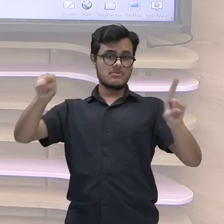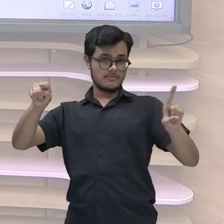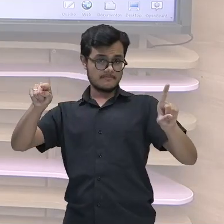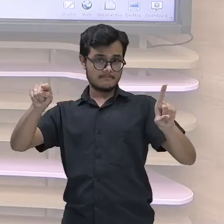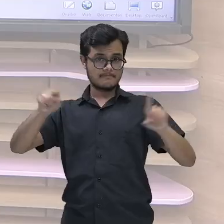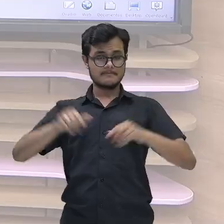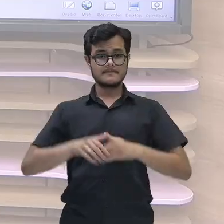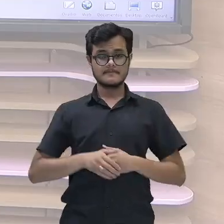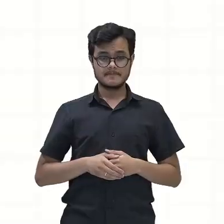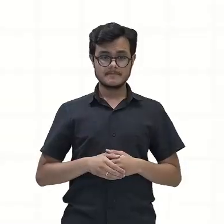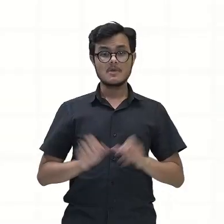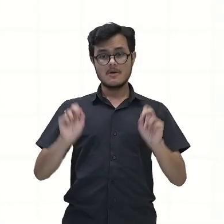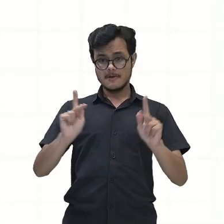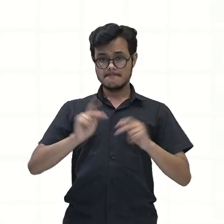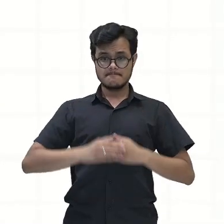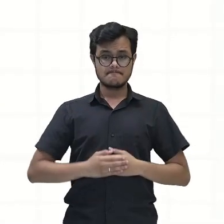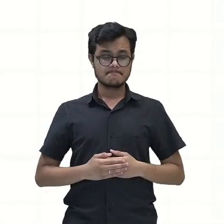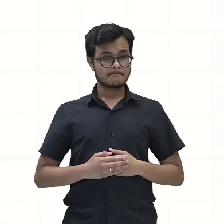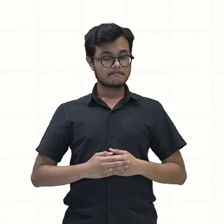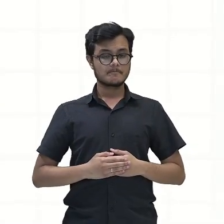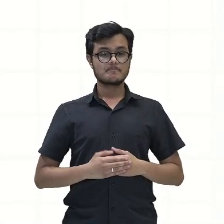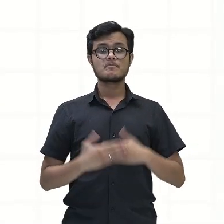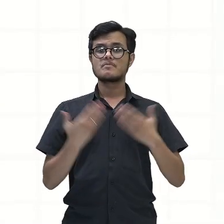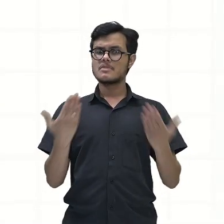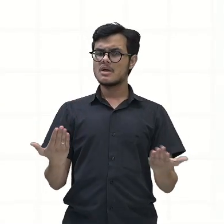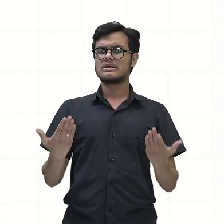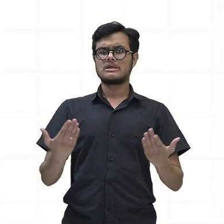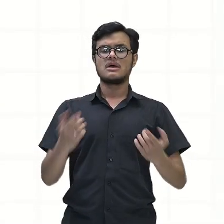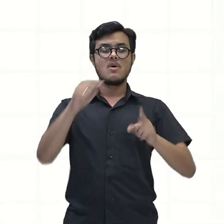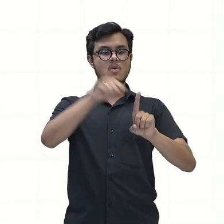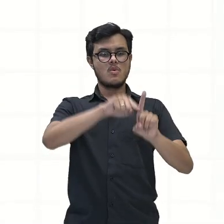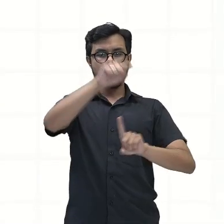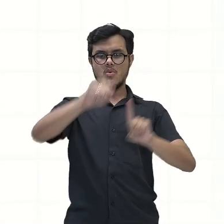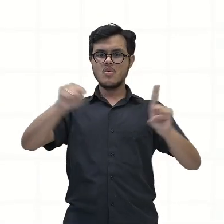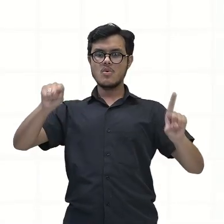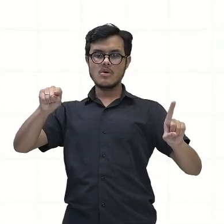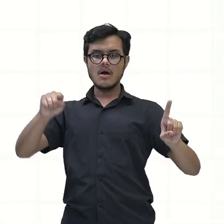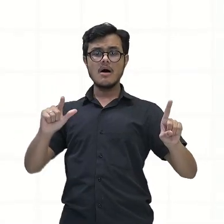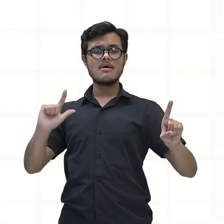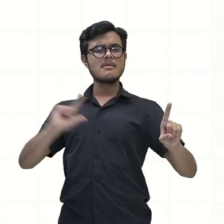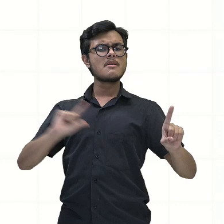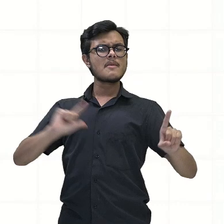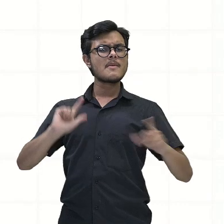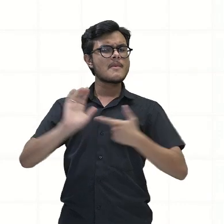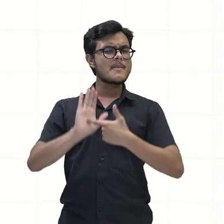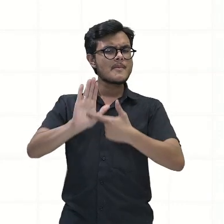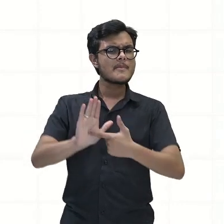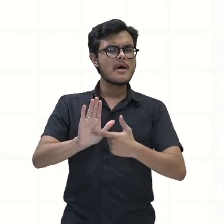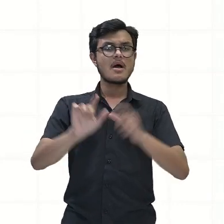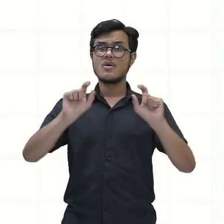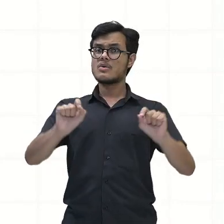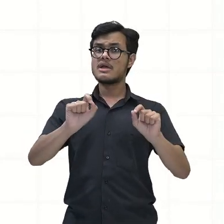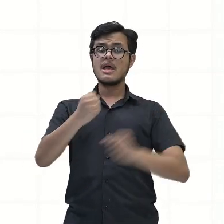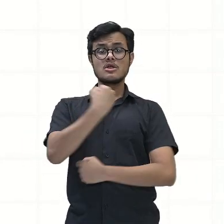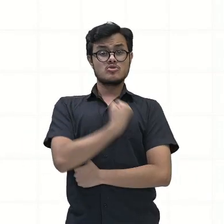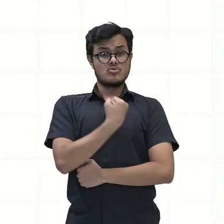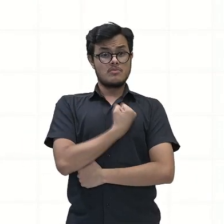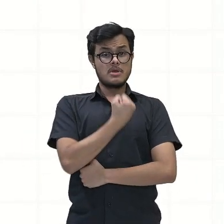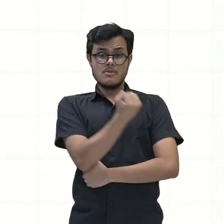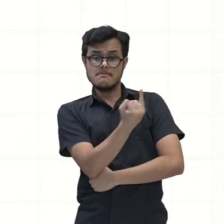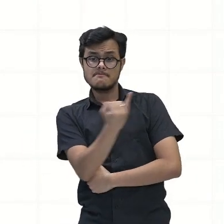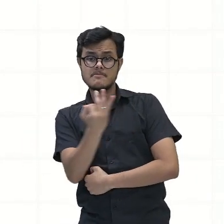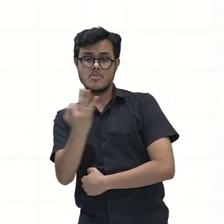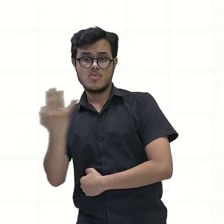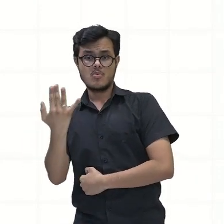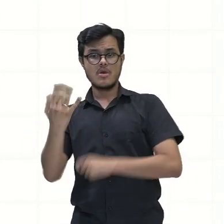nos gráficos, tá bom? Esses gráficos, eles fornecem, né, como a gente viu ali, eles são quantificados, né? Então, eles fornecem